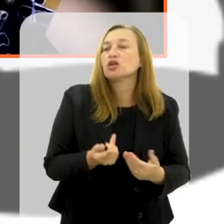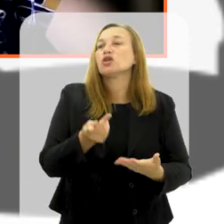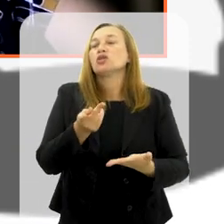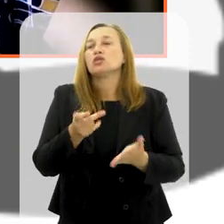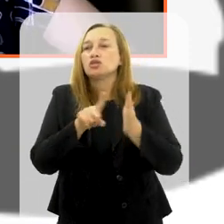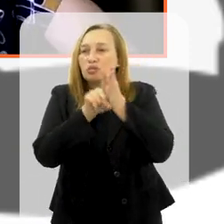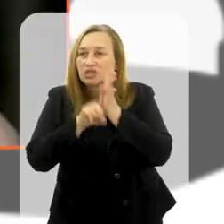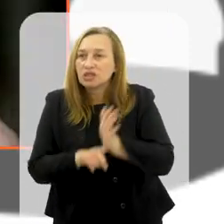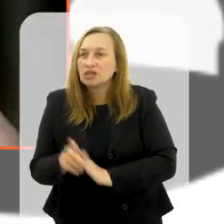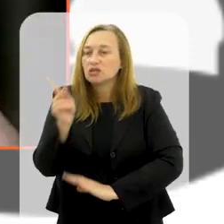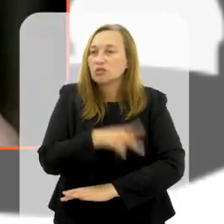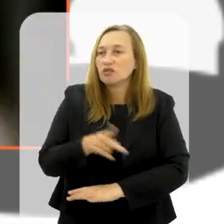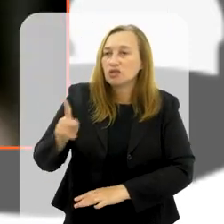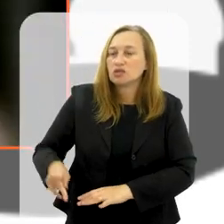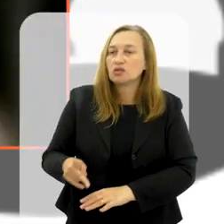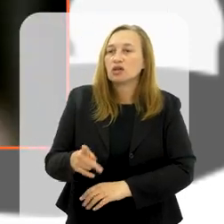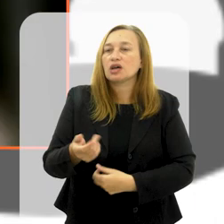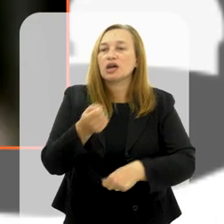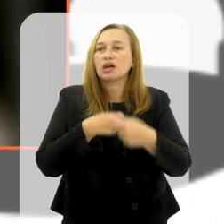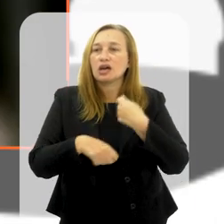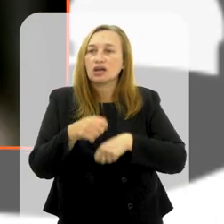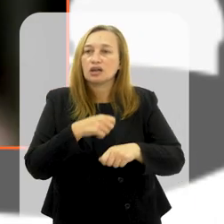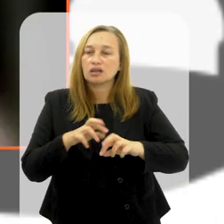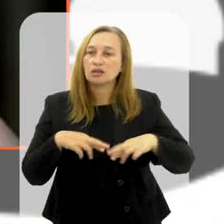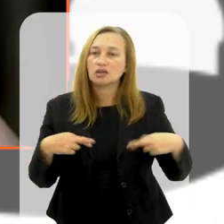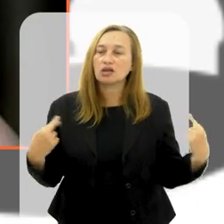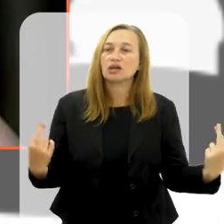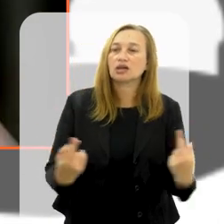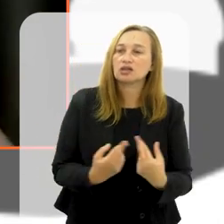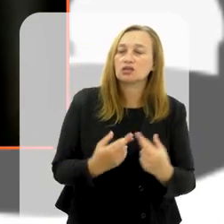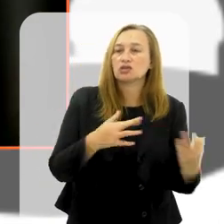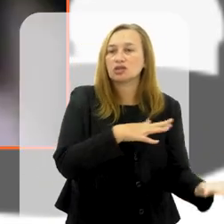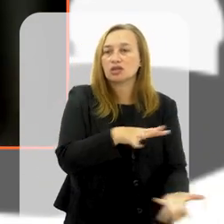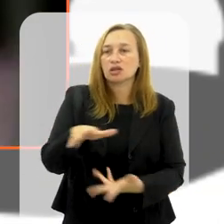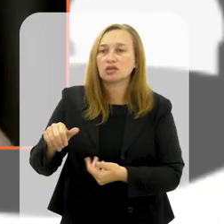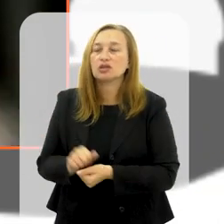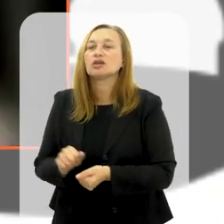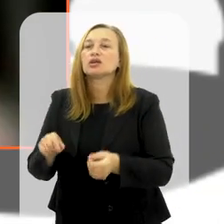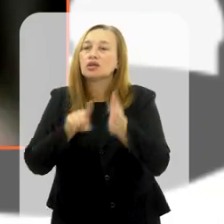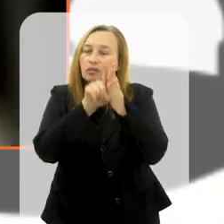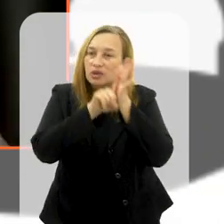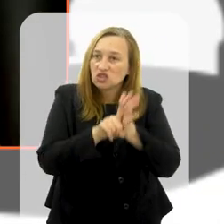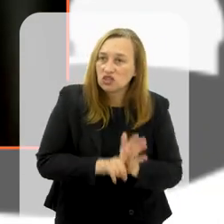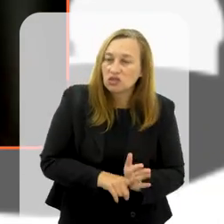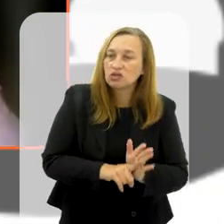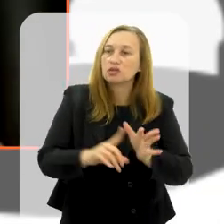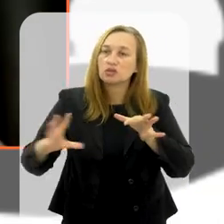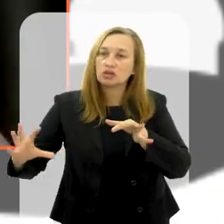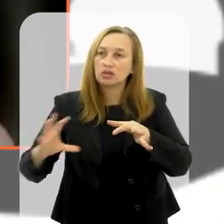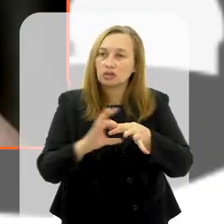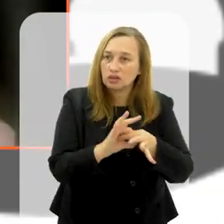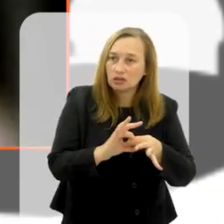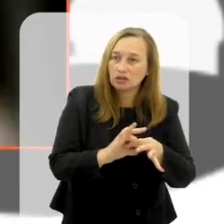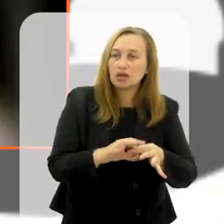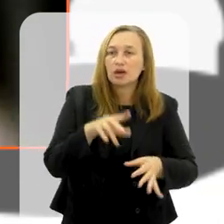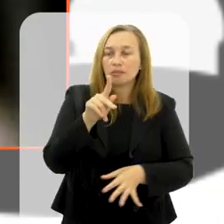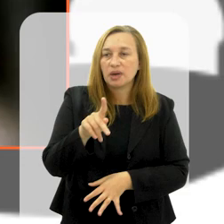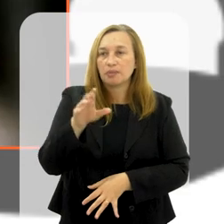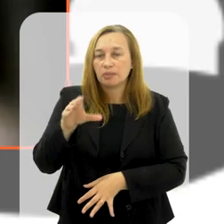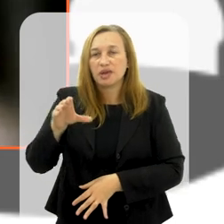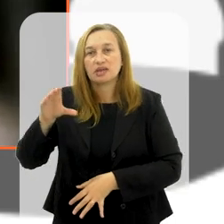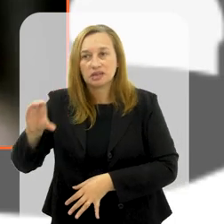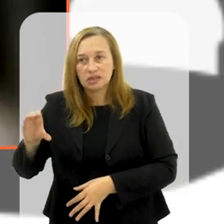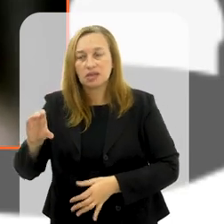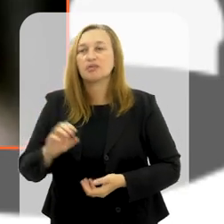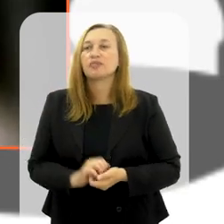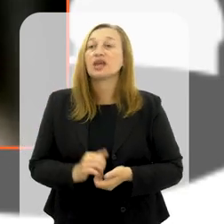são professores de relações internacionais da PUC-Rio, e pesquisadores de outras instituições que se associam, né, ao